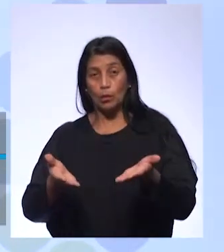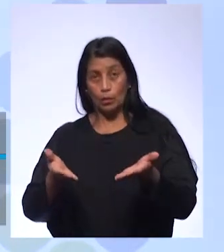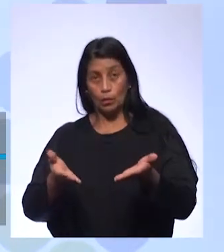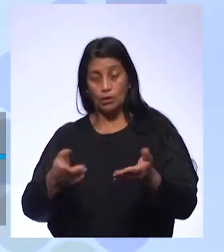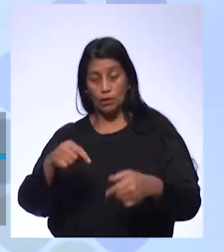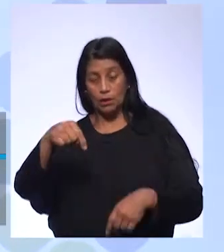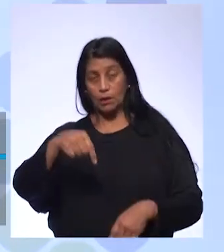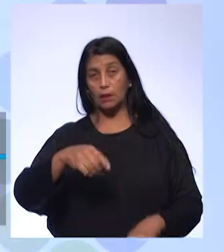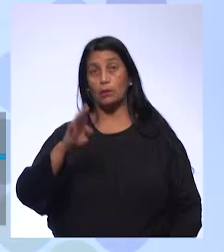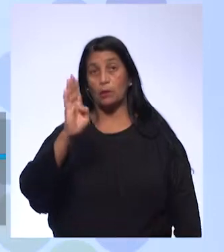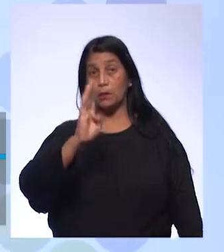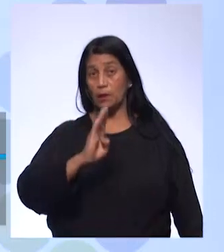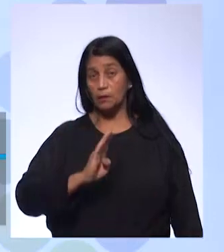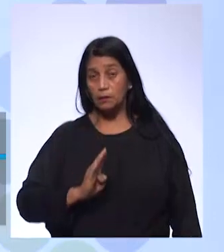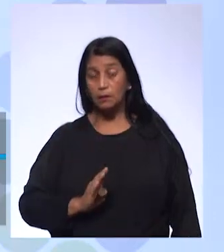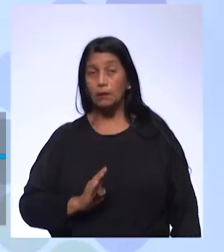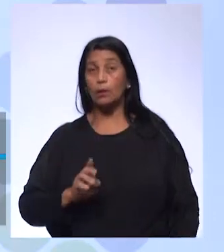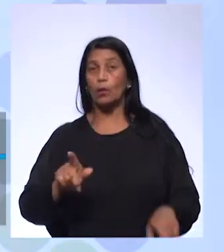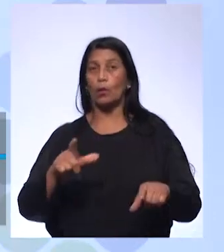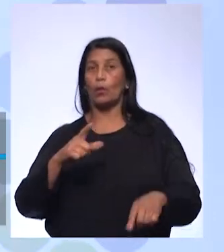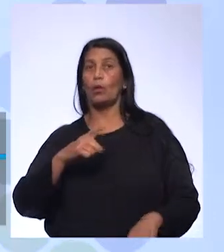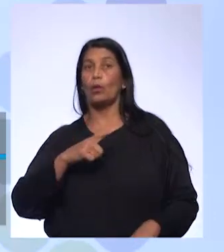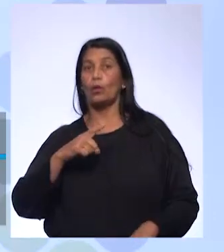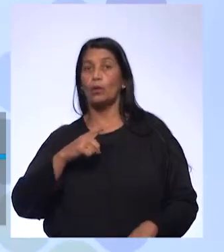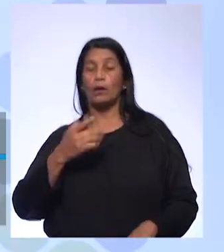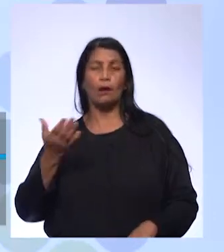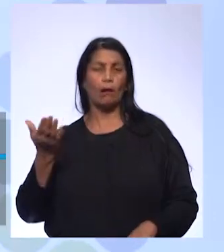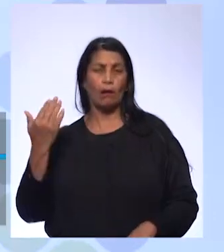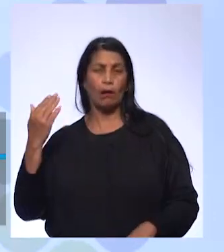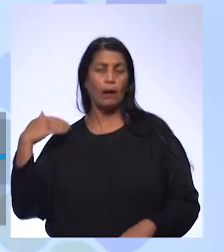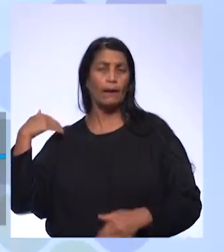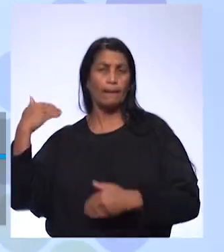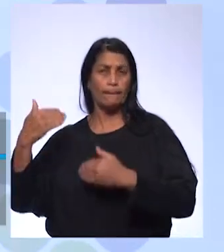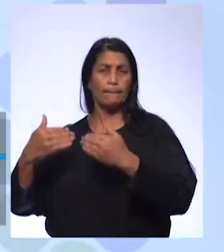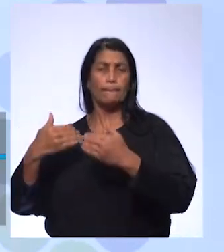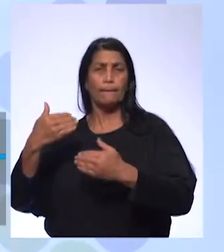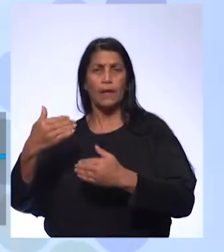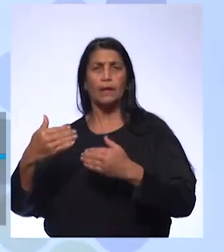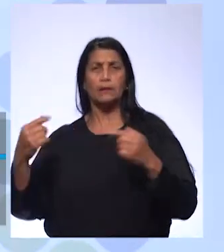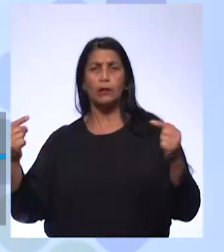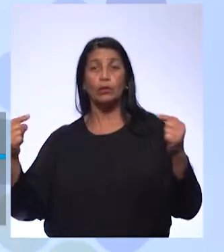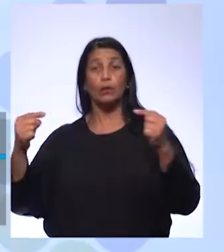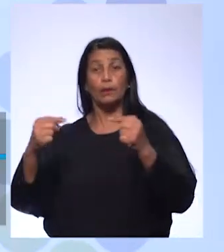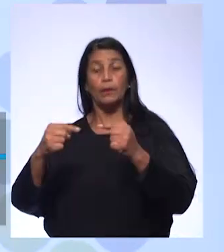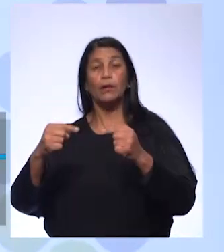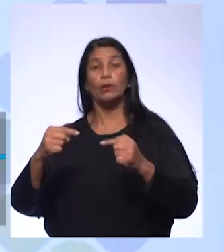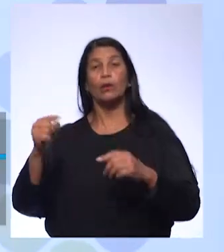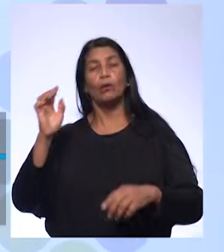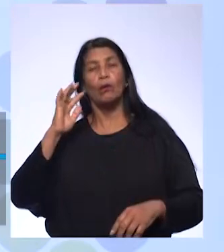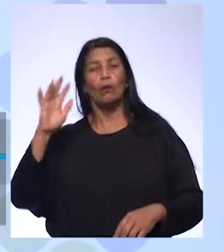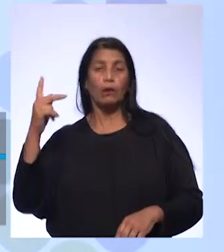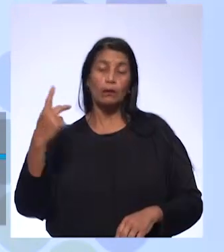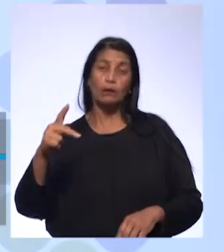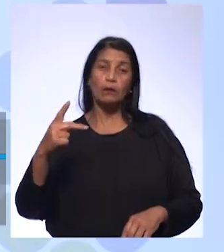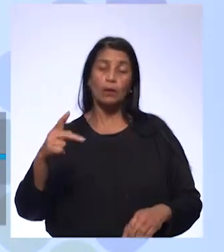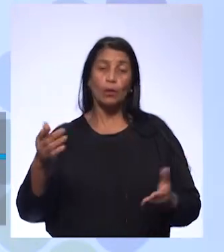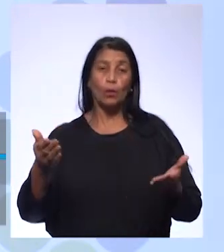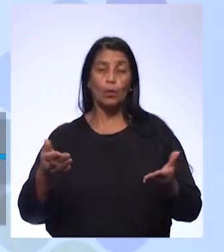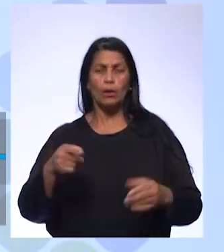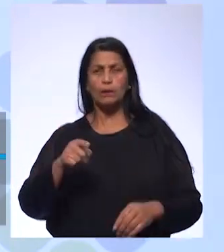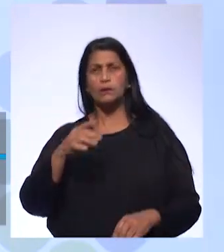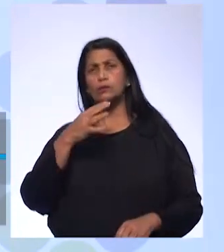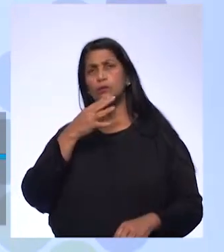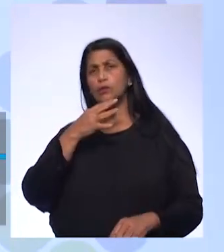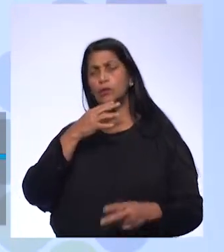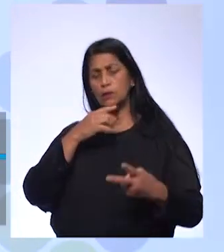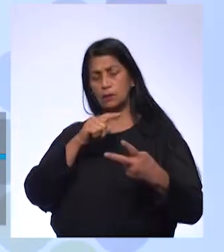no Brasil, elas têm aí como base essas teorias do Robert Owen. Então, agora que vocês conheceram os